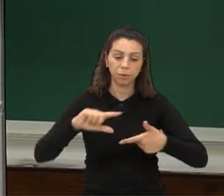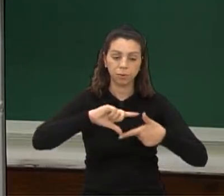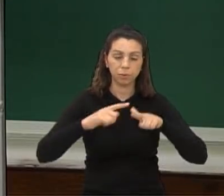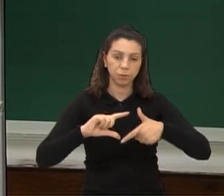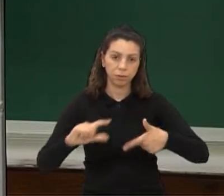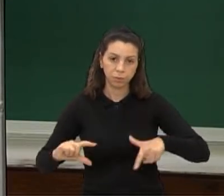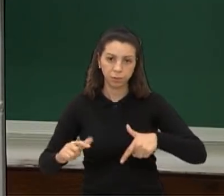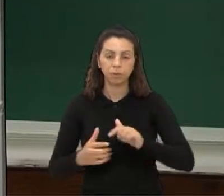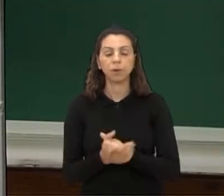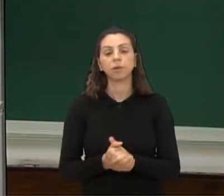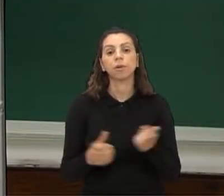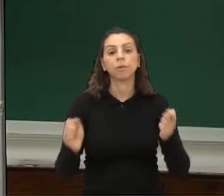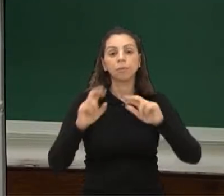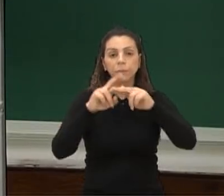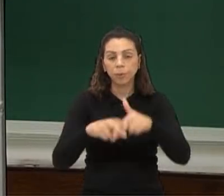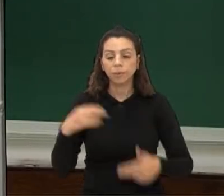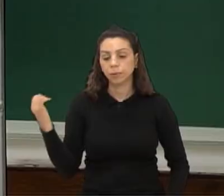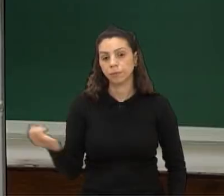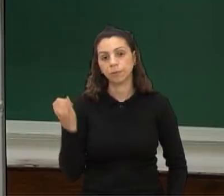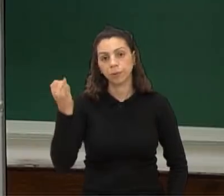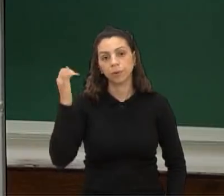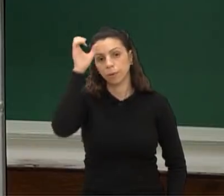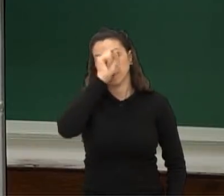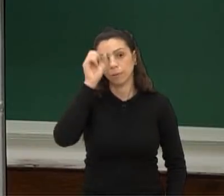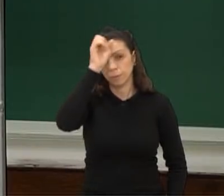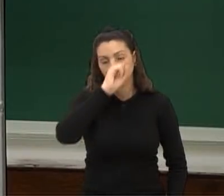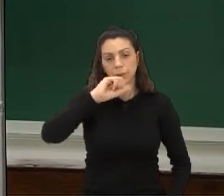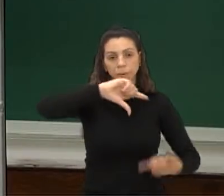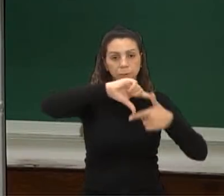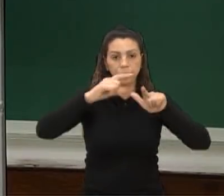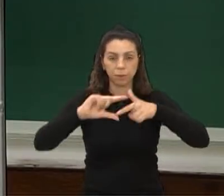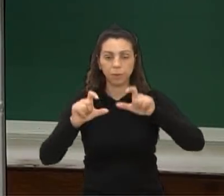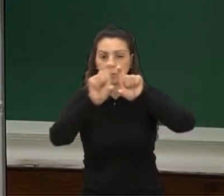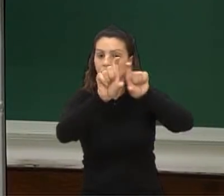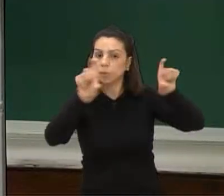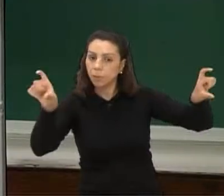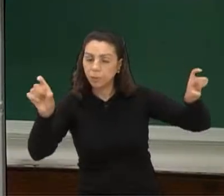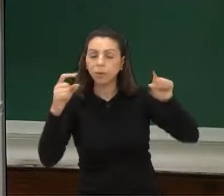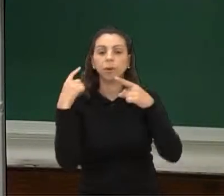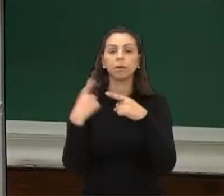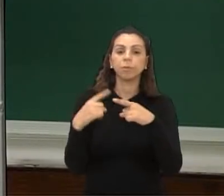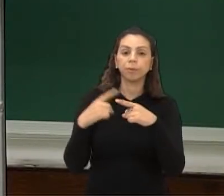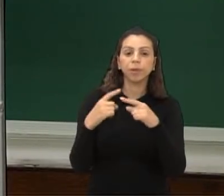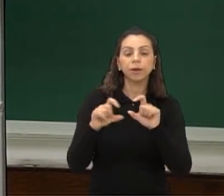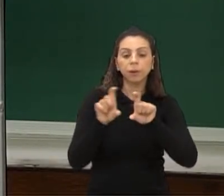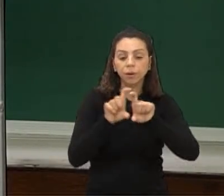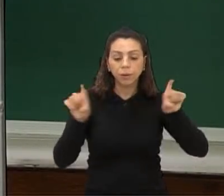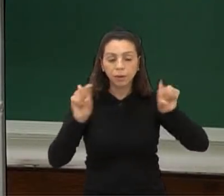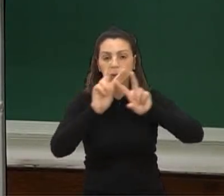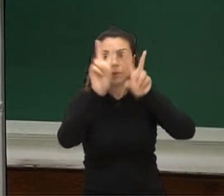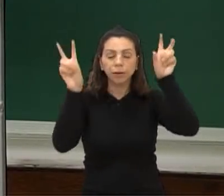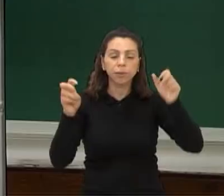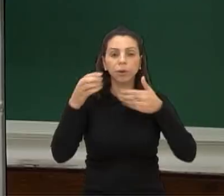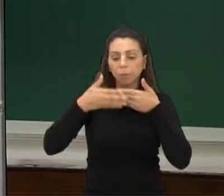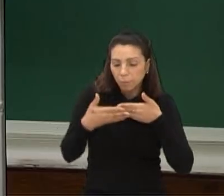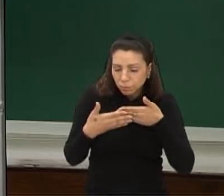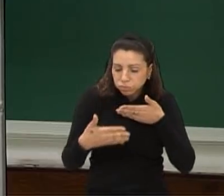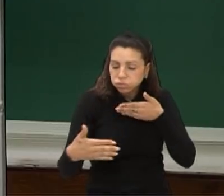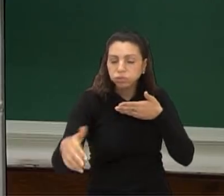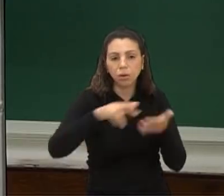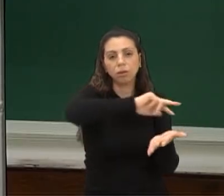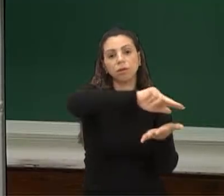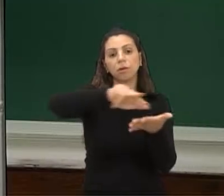é a representação desse exercício, ok? Agora, o exercício 5. O exercício 5,